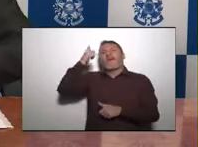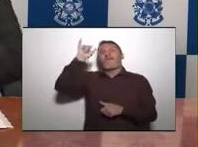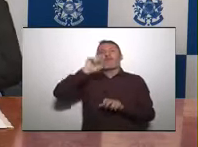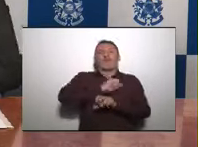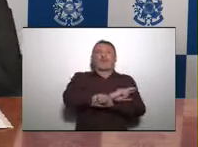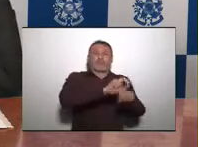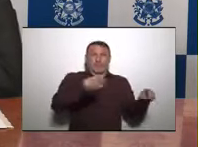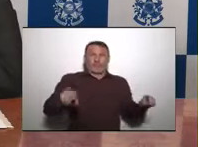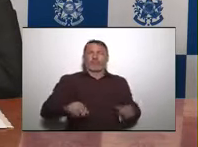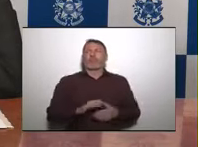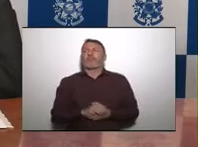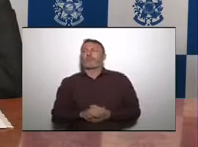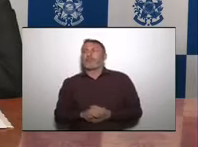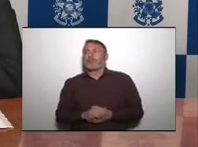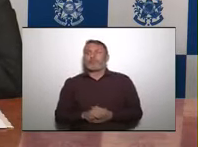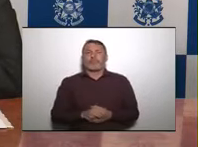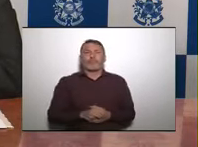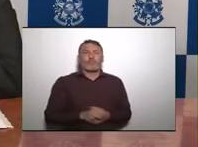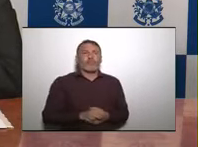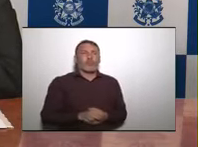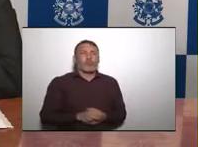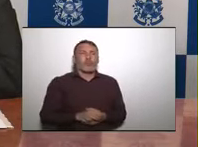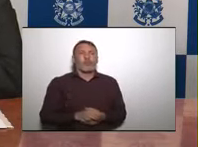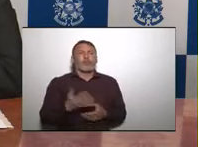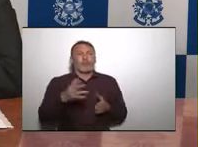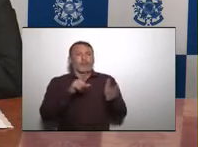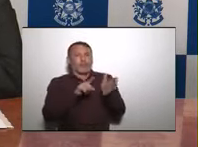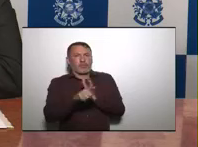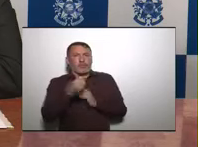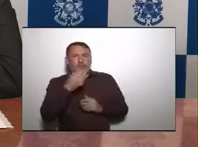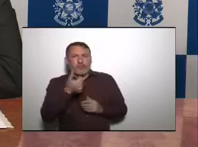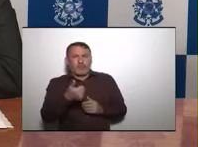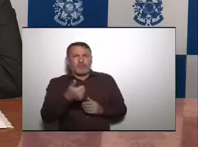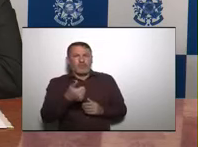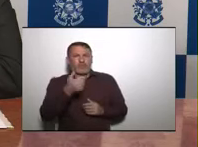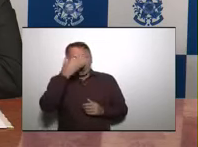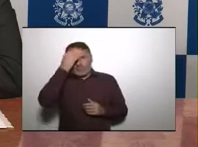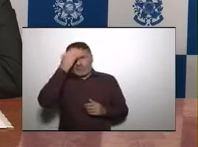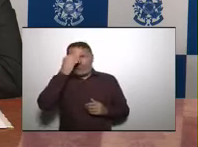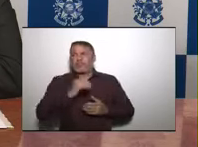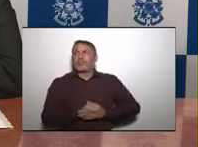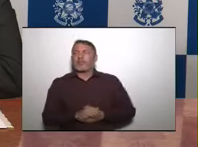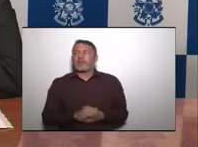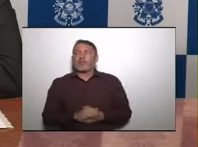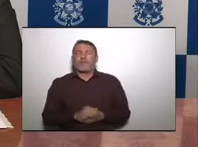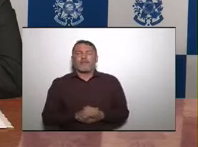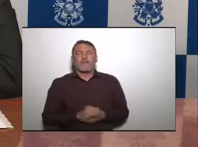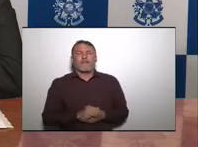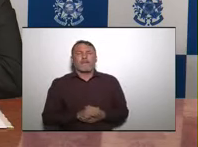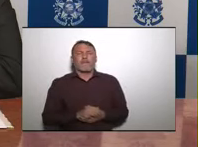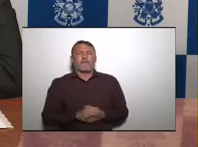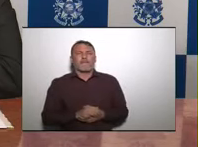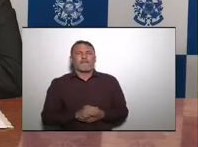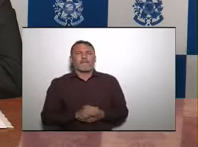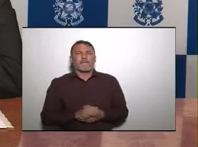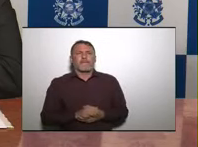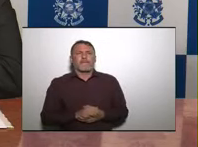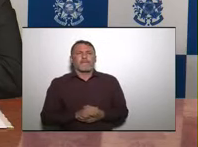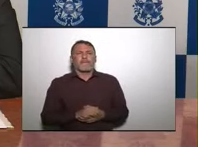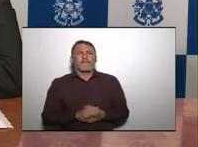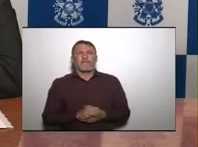Araújo. Rodrigo. Oi, boa noite, governador. Me ouve bem? Muito bem. Governador, então, sobre o debate que está